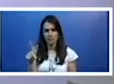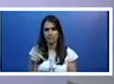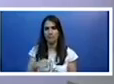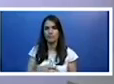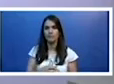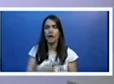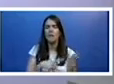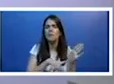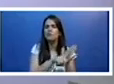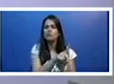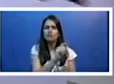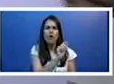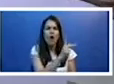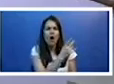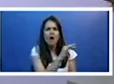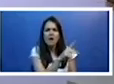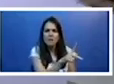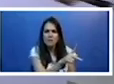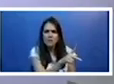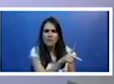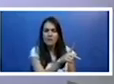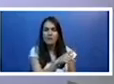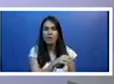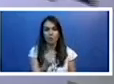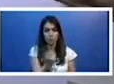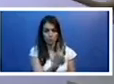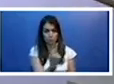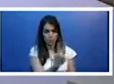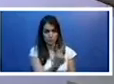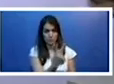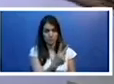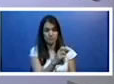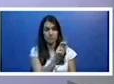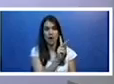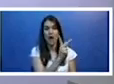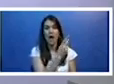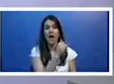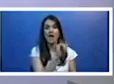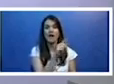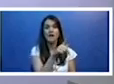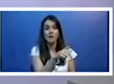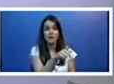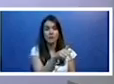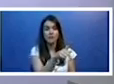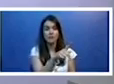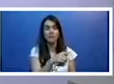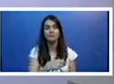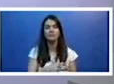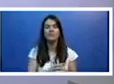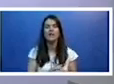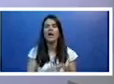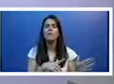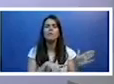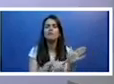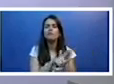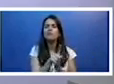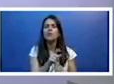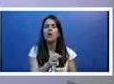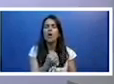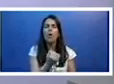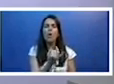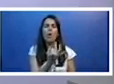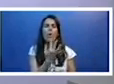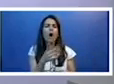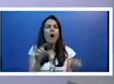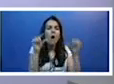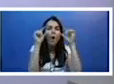Perguntaram para o hippie, seno e cosseno é hippie, é hipotenusa o hippie. Perguntaram para a hippie, quanto que custa esse óculos